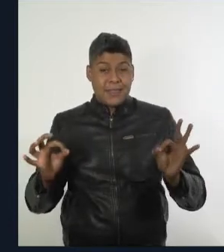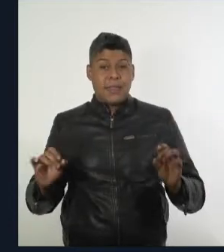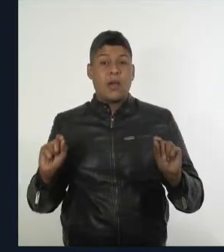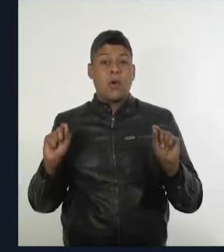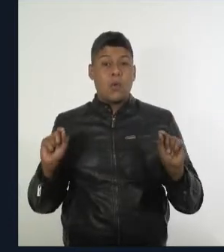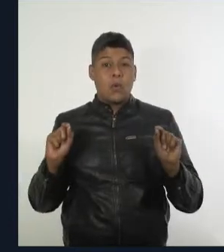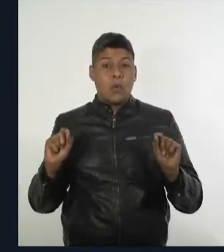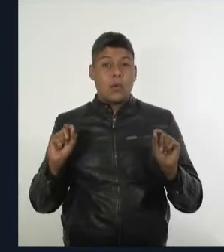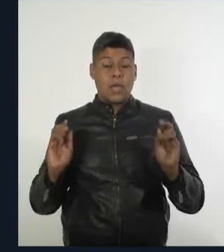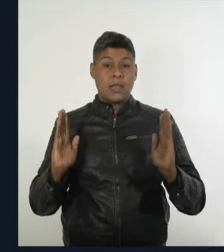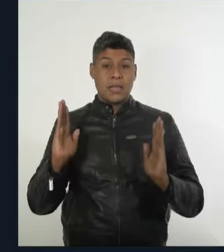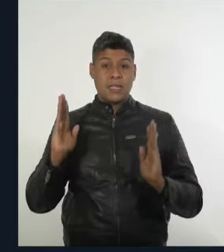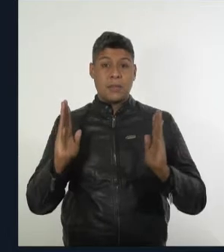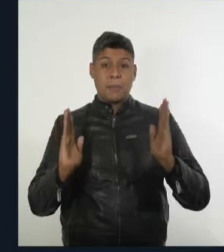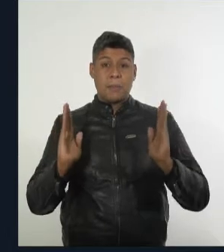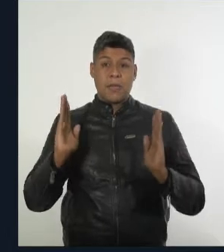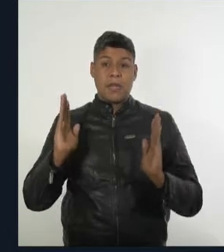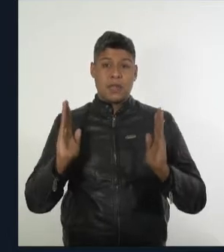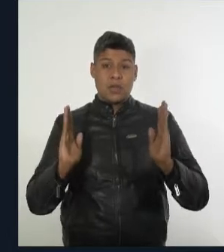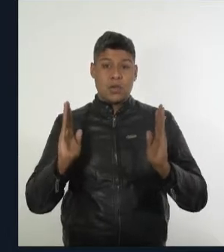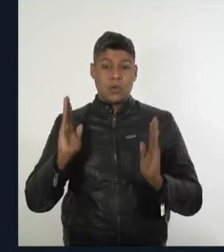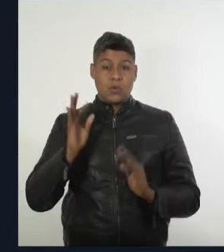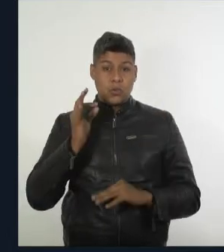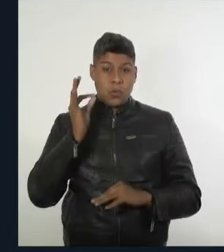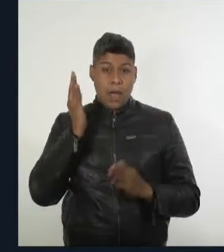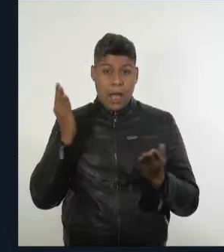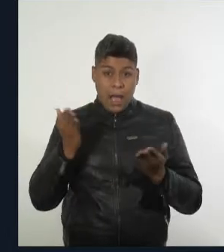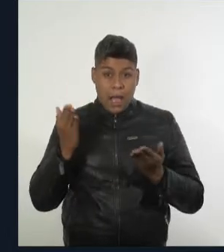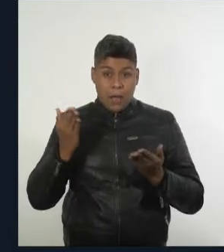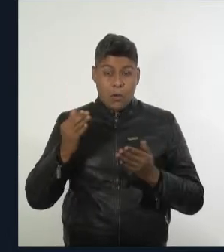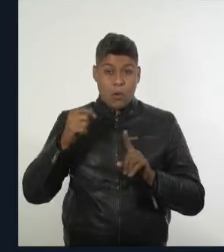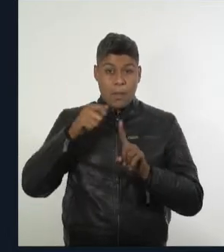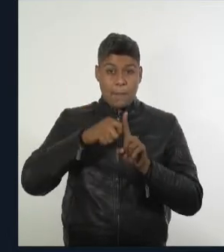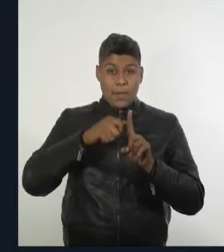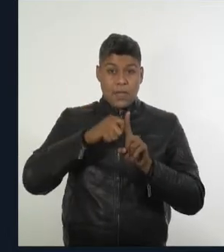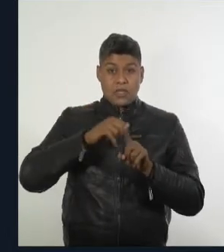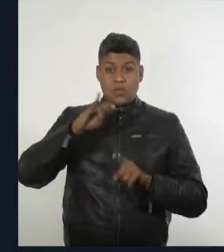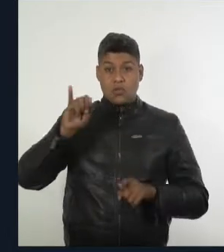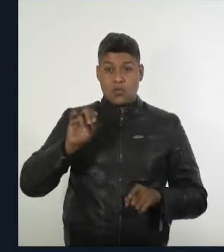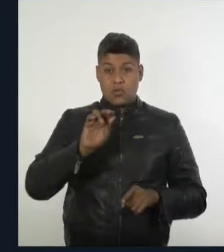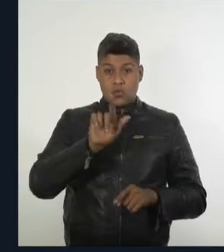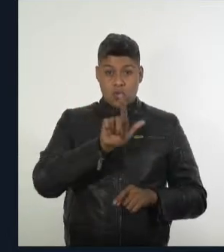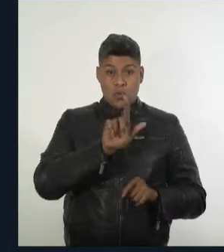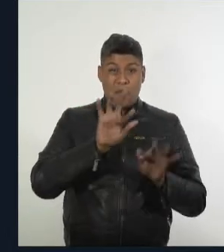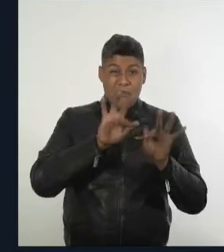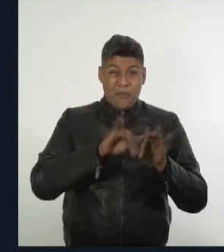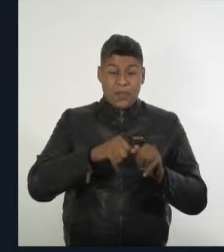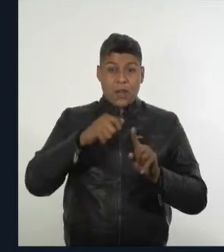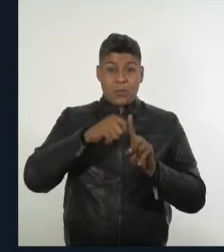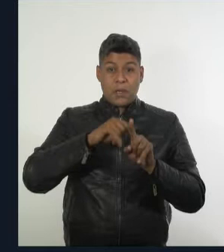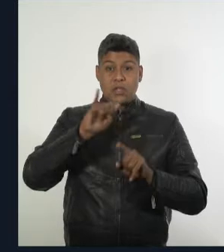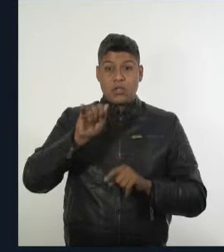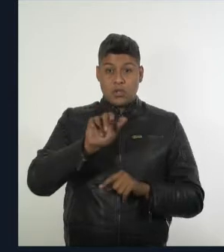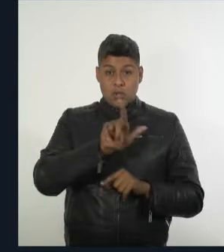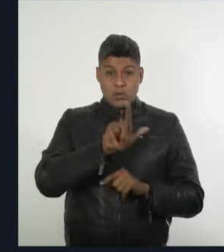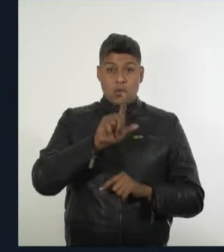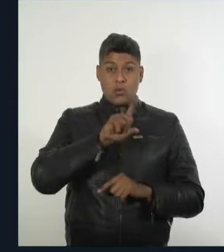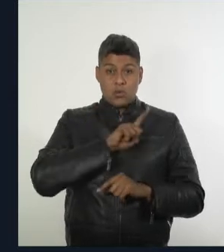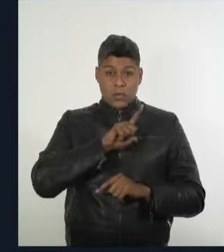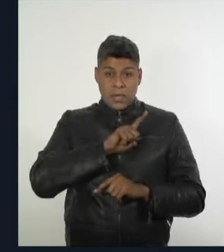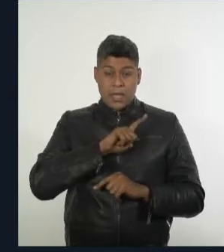que neste período agora mais recente do mês de julho, do final do mês de julho, nós tivemos